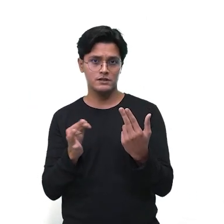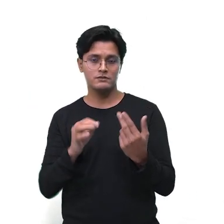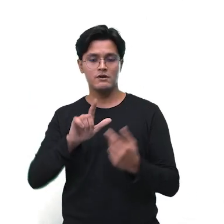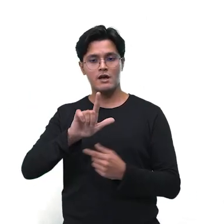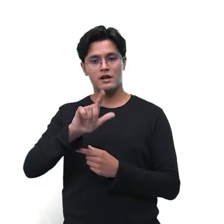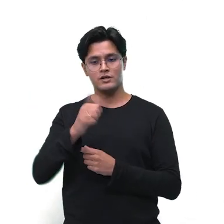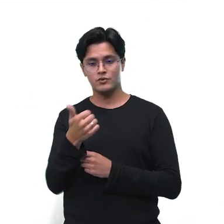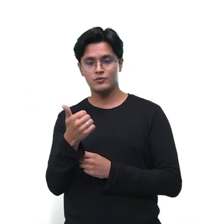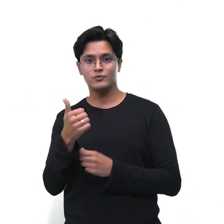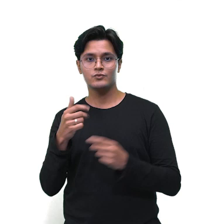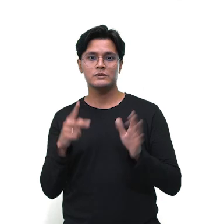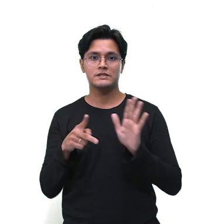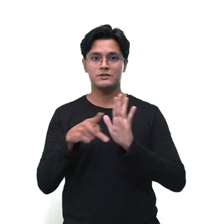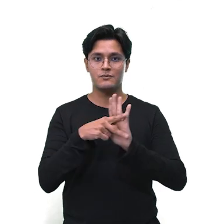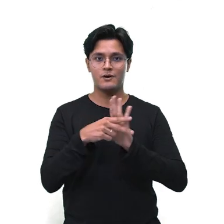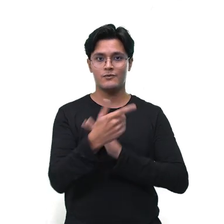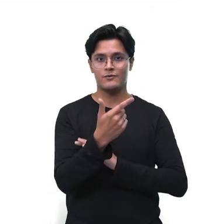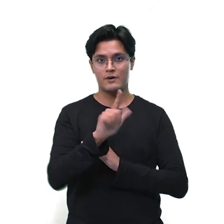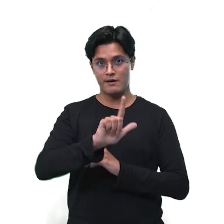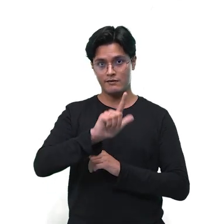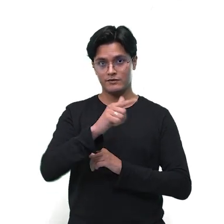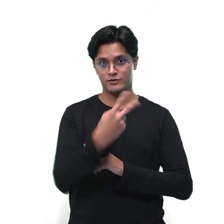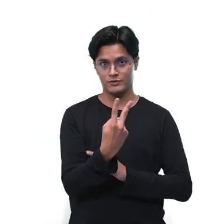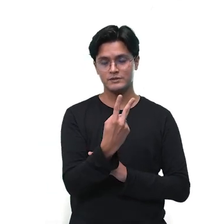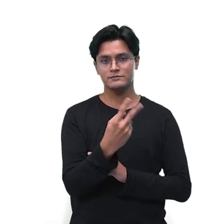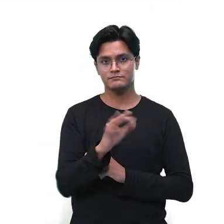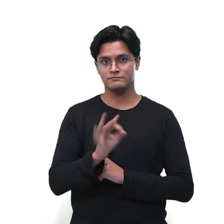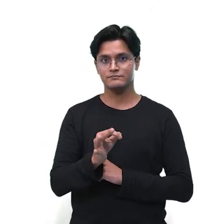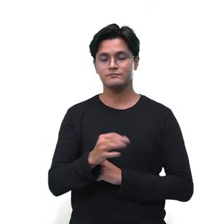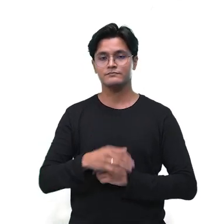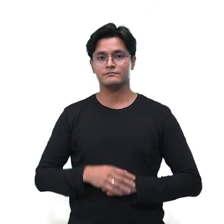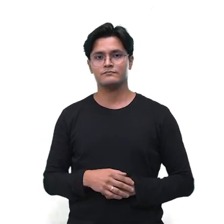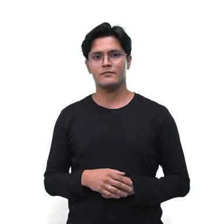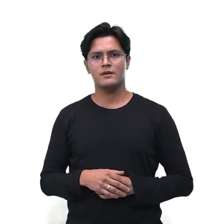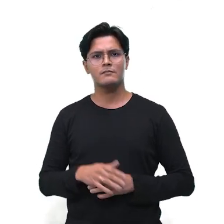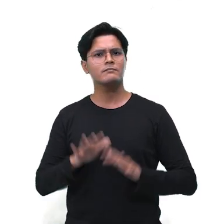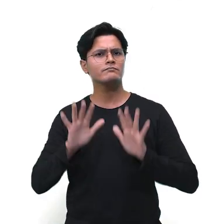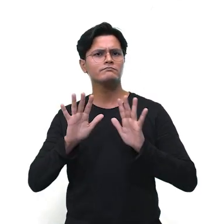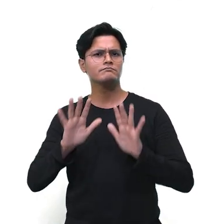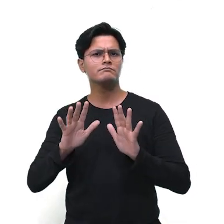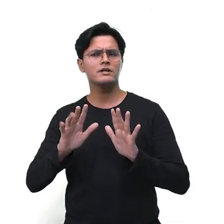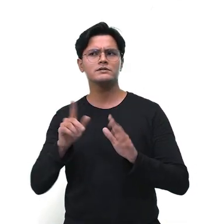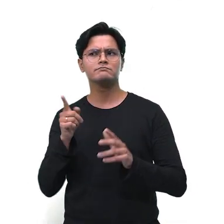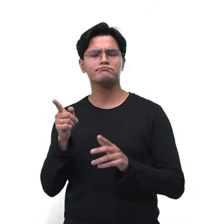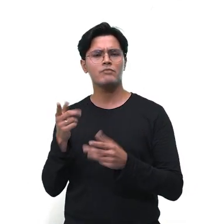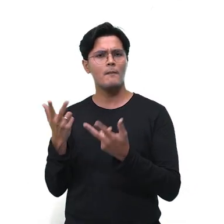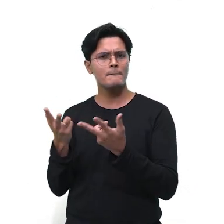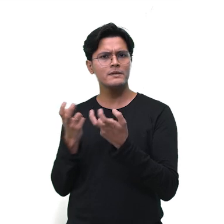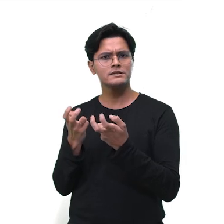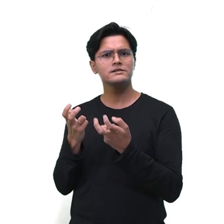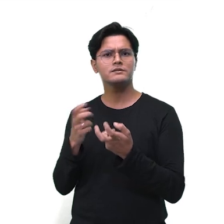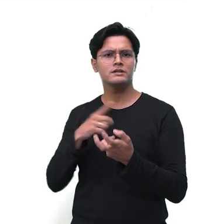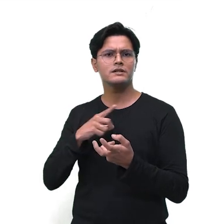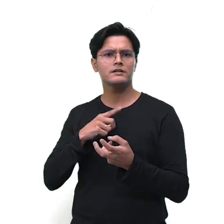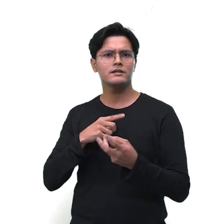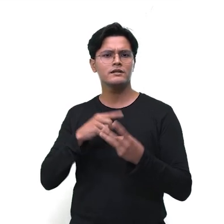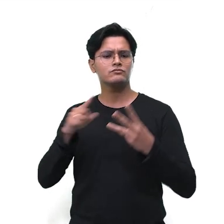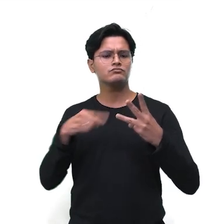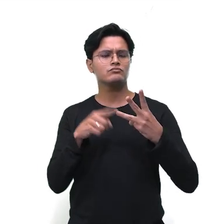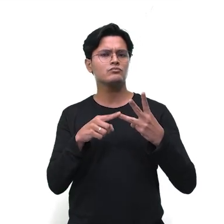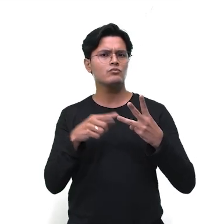L2, beleza? Só que, vejam que eu acrescentei uma terceira dimensão. Que dimensão é essa?